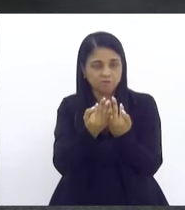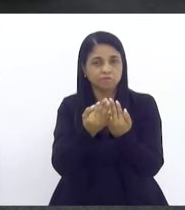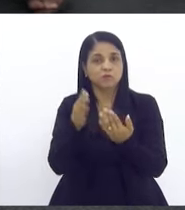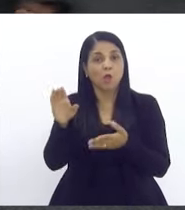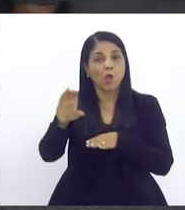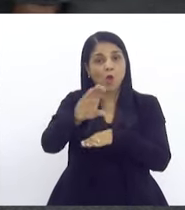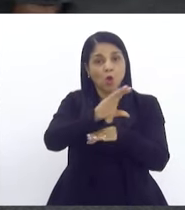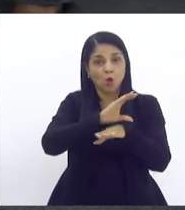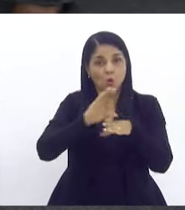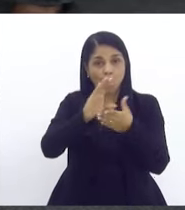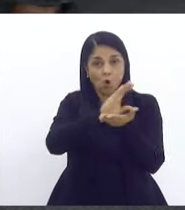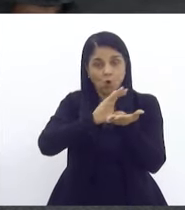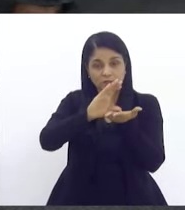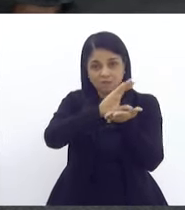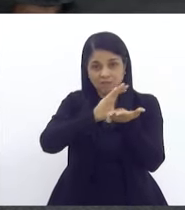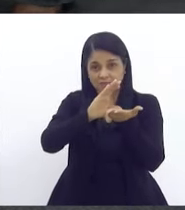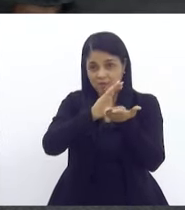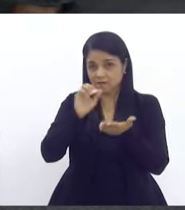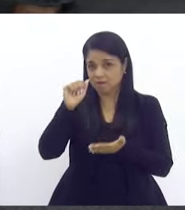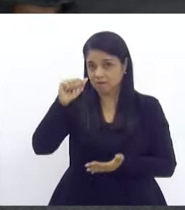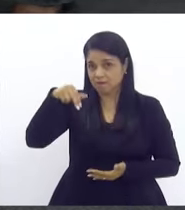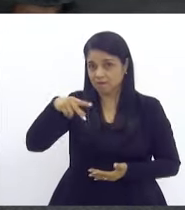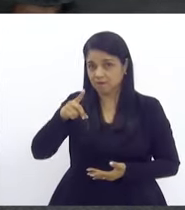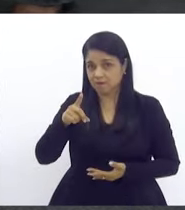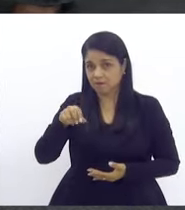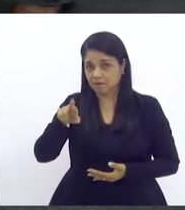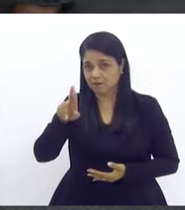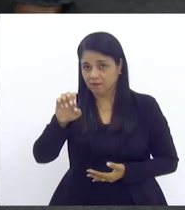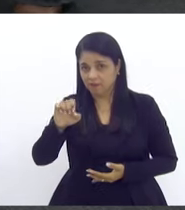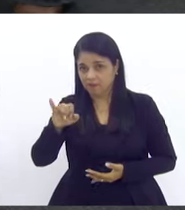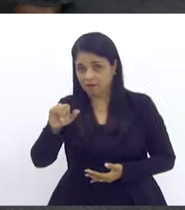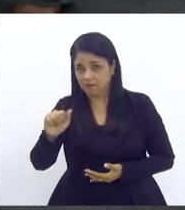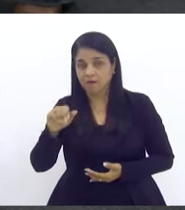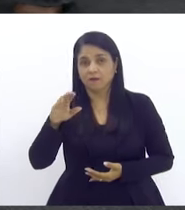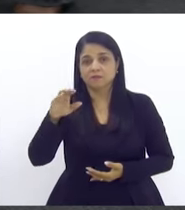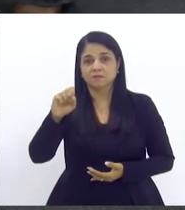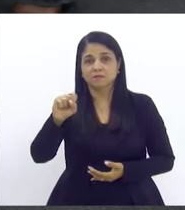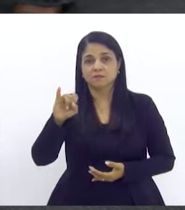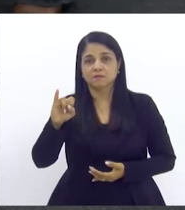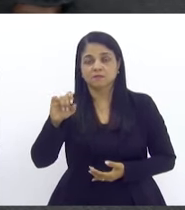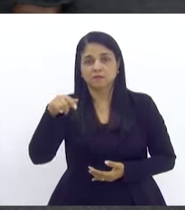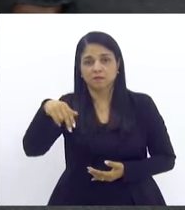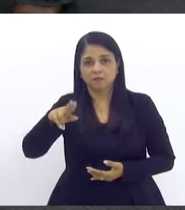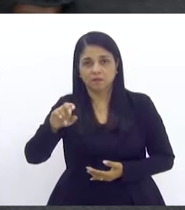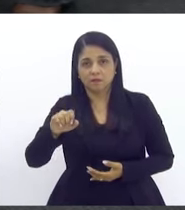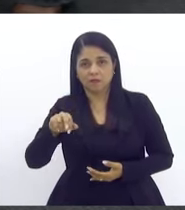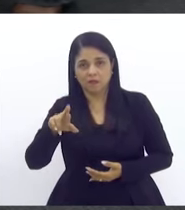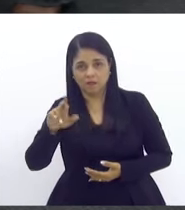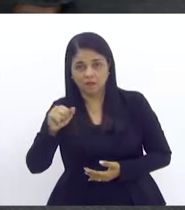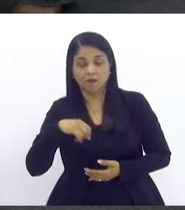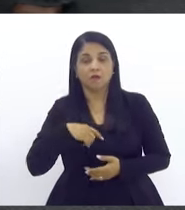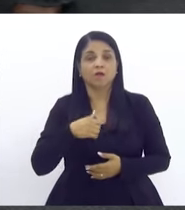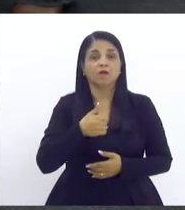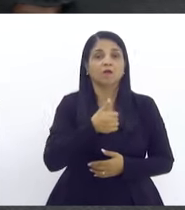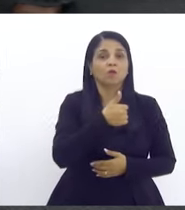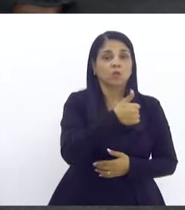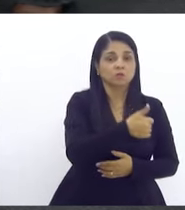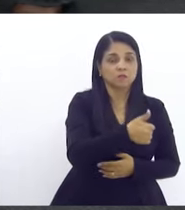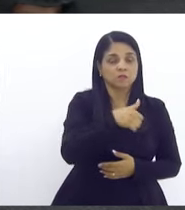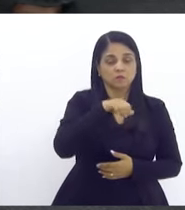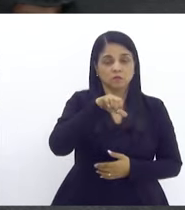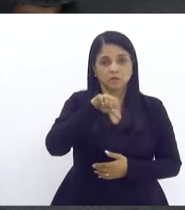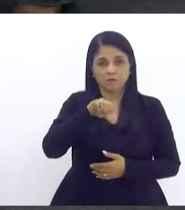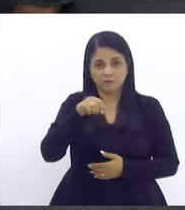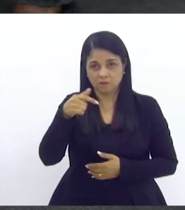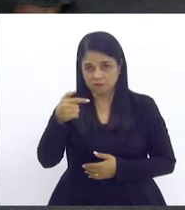conselheira Andréa Siqueira, do desembargador, que é o 197,